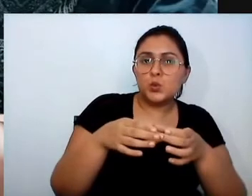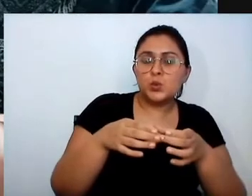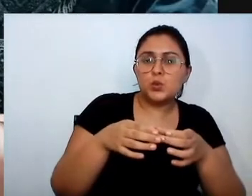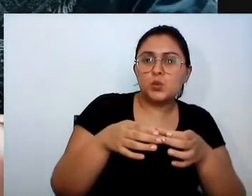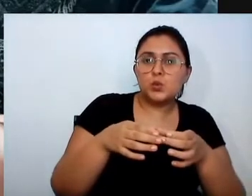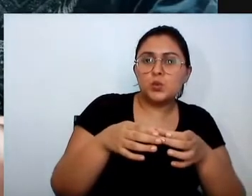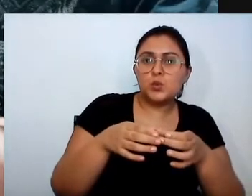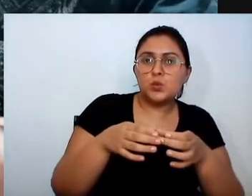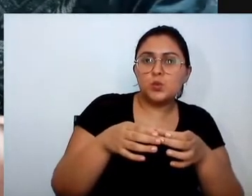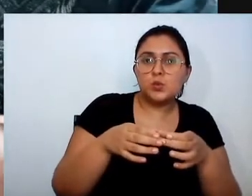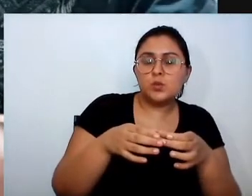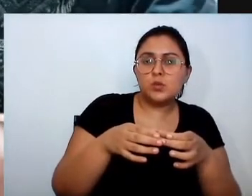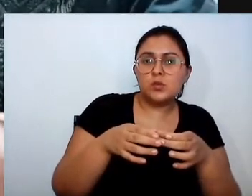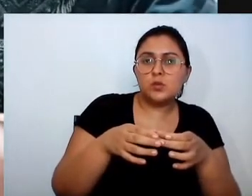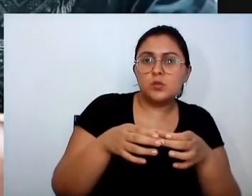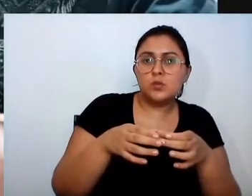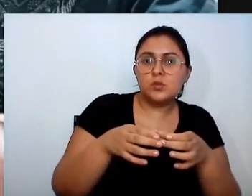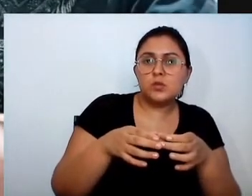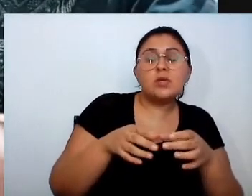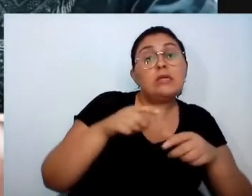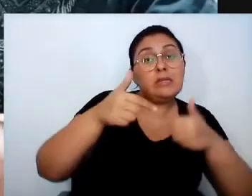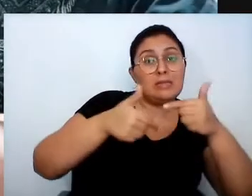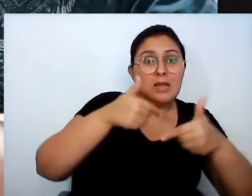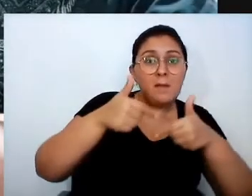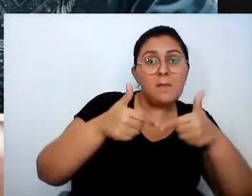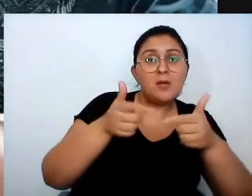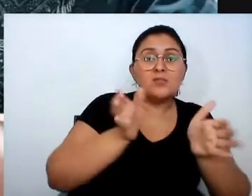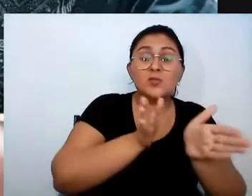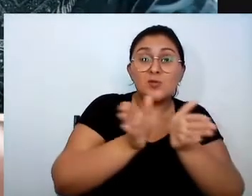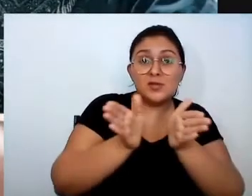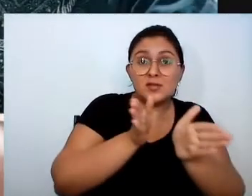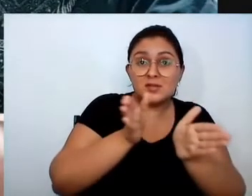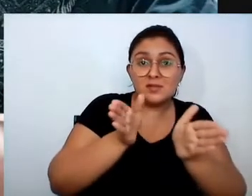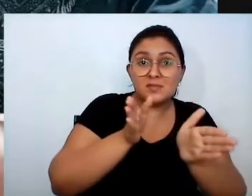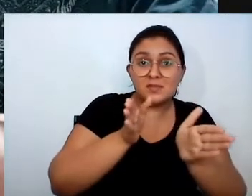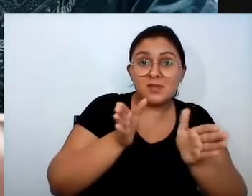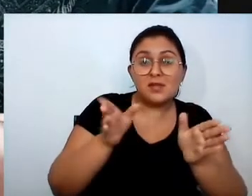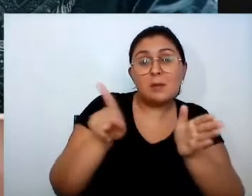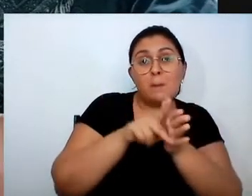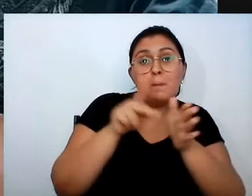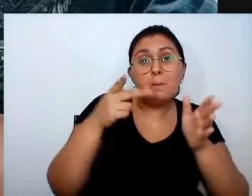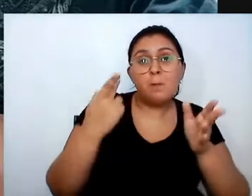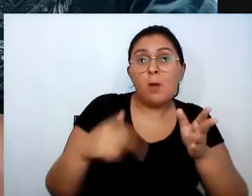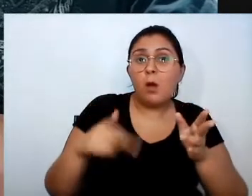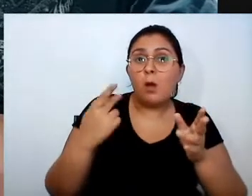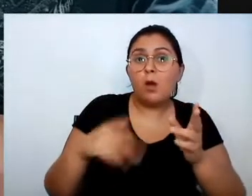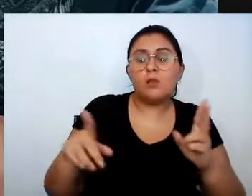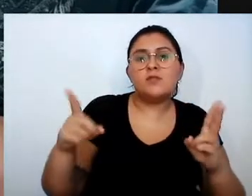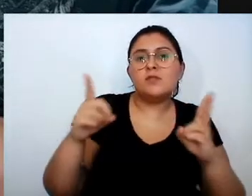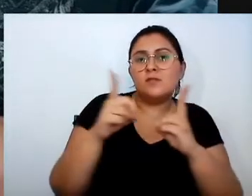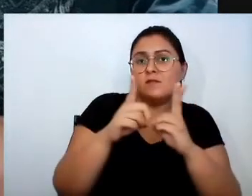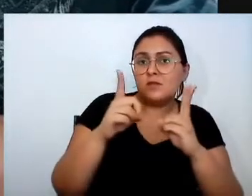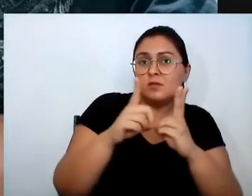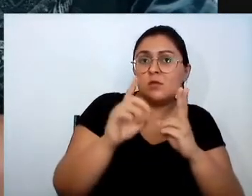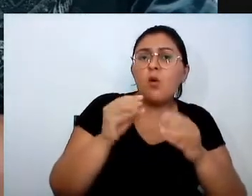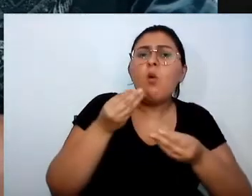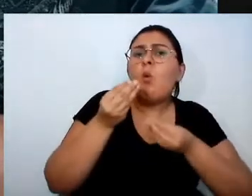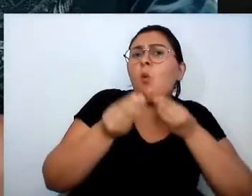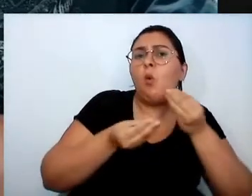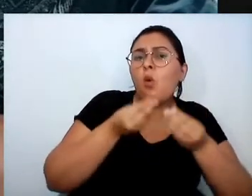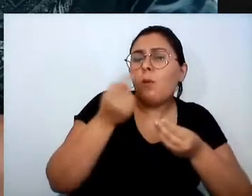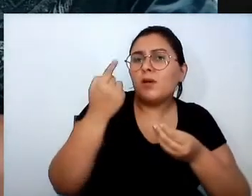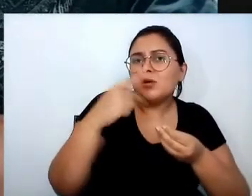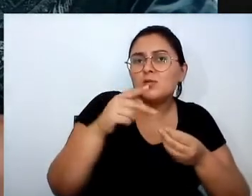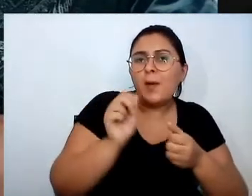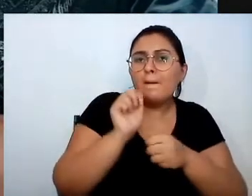numa comissão, né, que vem dialogando aí continuadamente sobre acessibilidade na UFRN. E aí eu queria saber um sim.